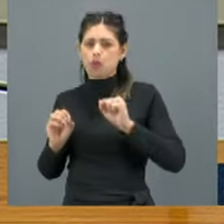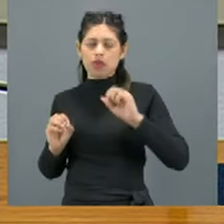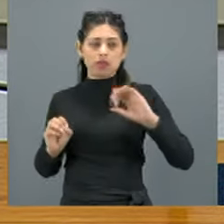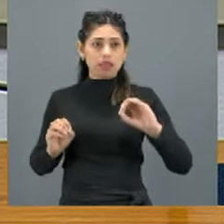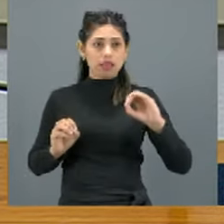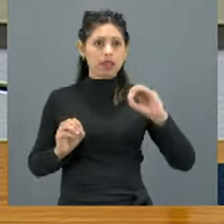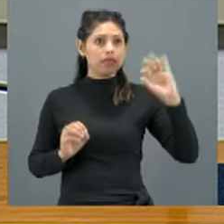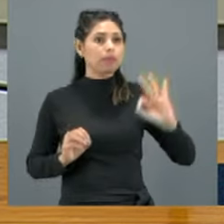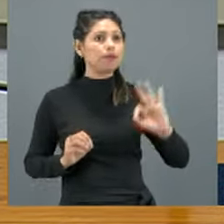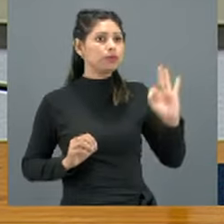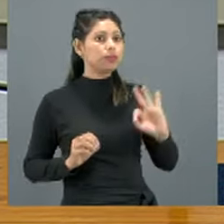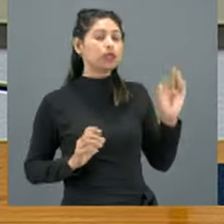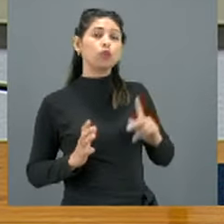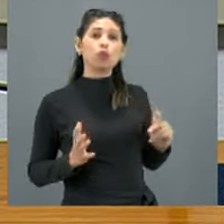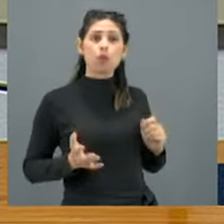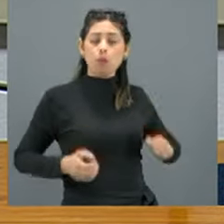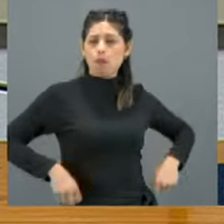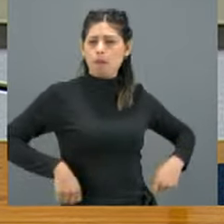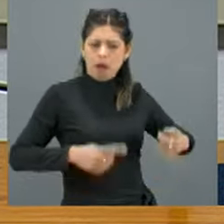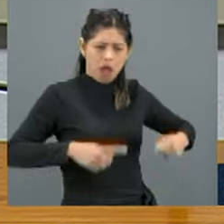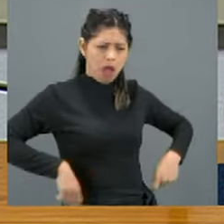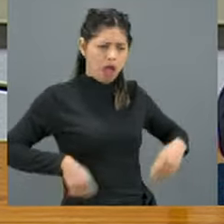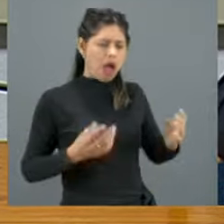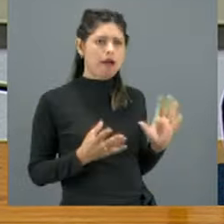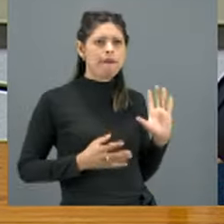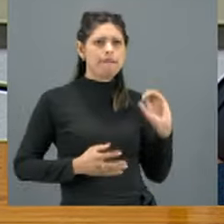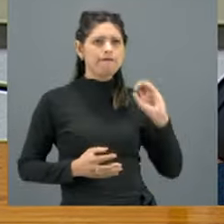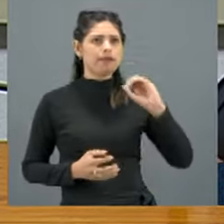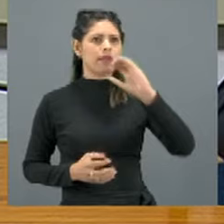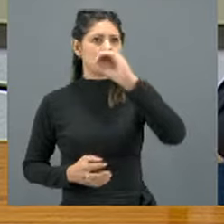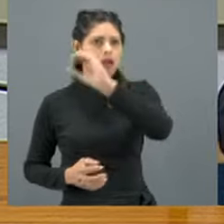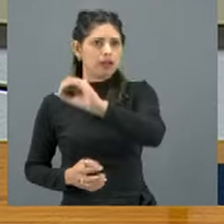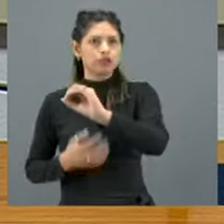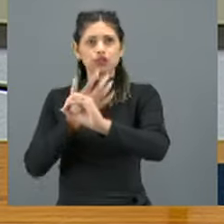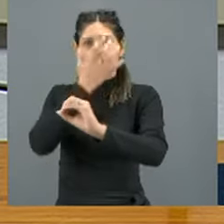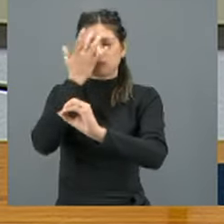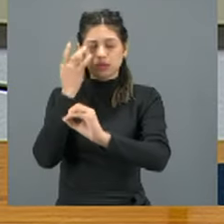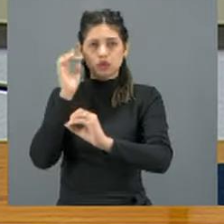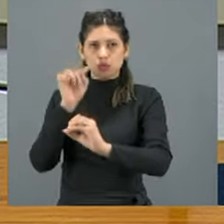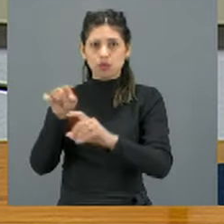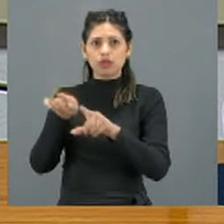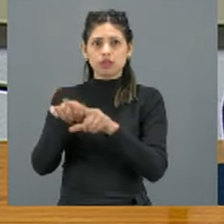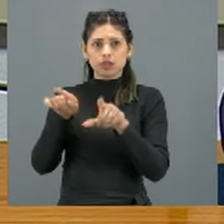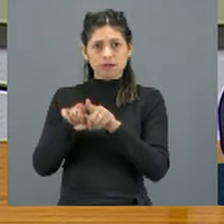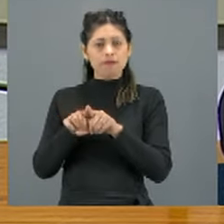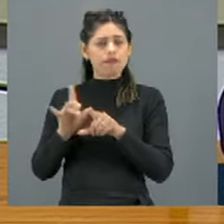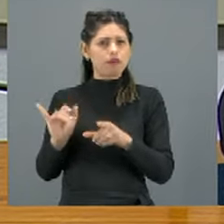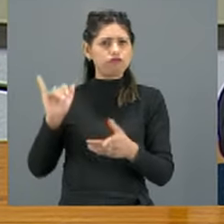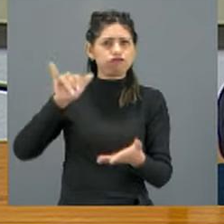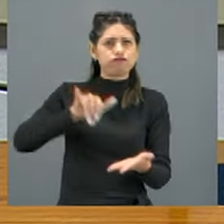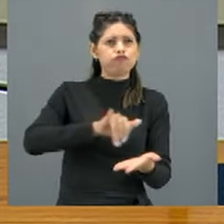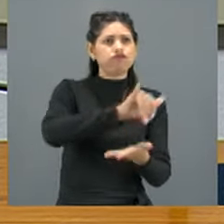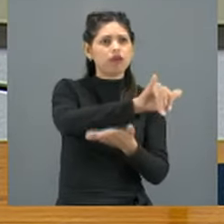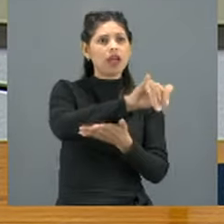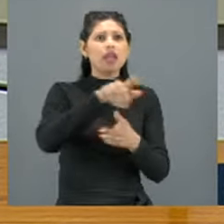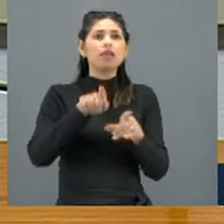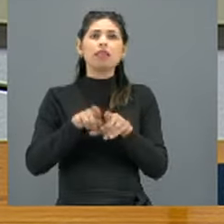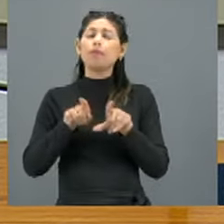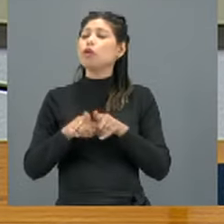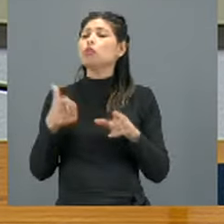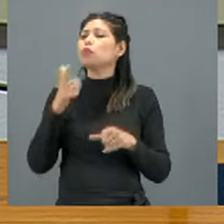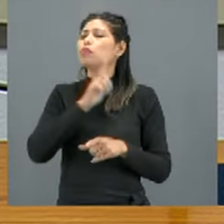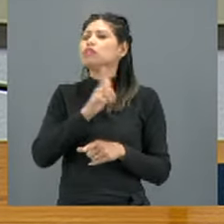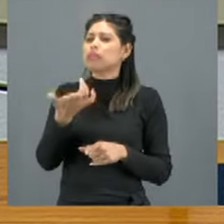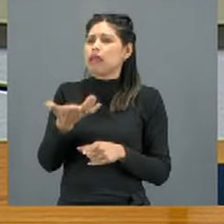curso, viagem, com os funcionários. E que curso é esse que você pode dar para uma região que não pode explorá-la?